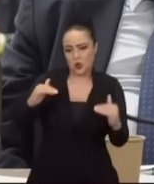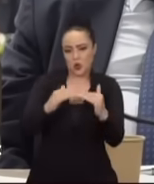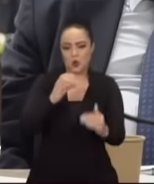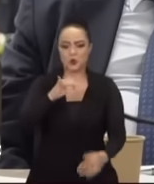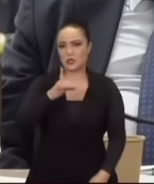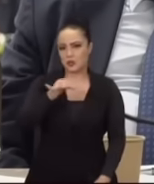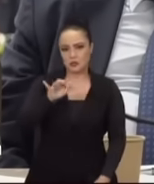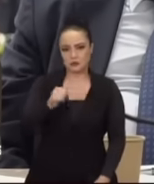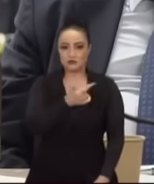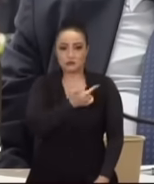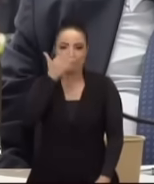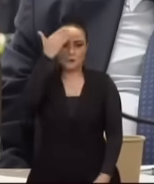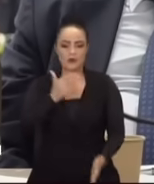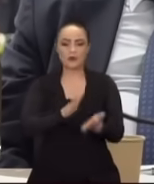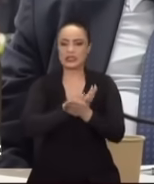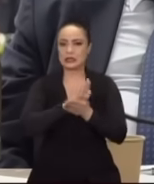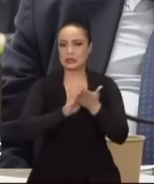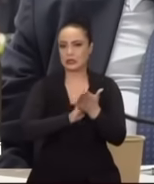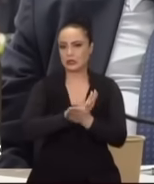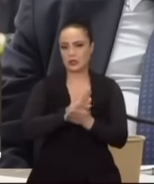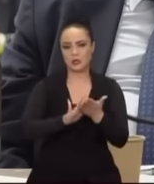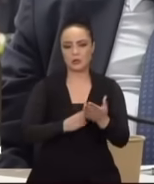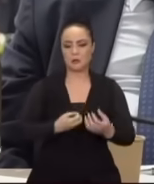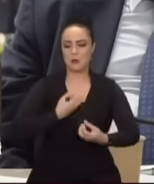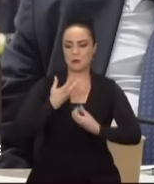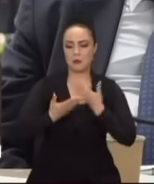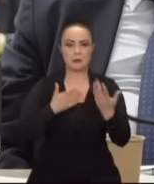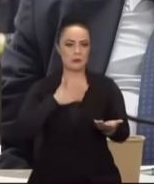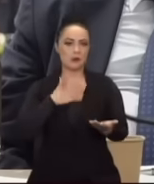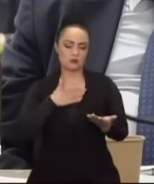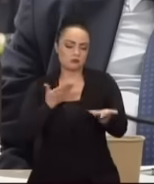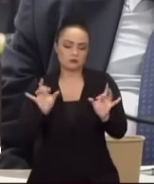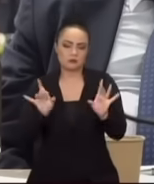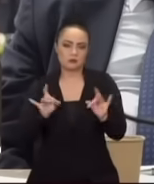Não tinha prova de nada no tocante. Quer dizer, um desabafo meu, com toda certeza.